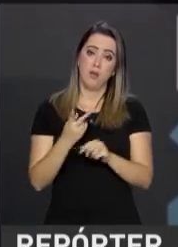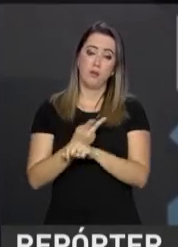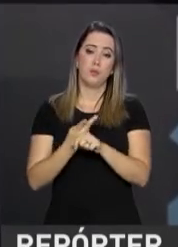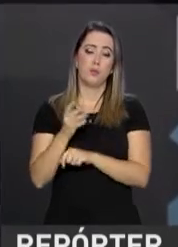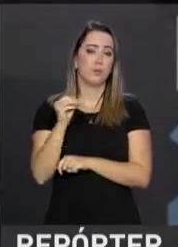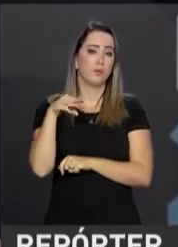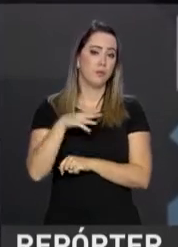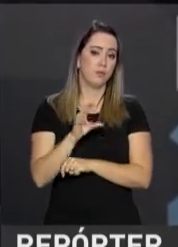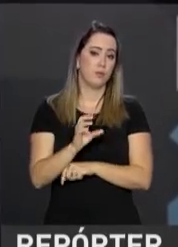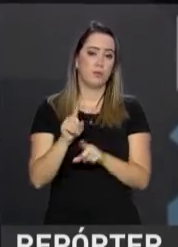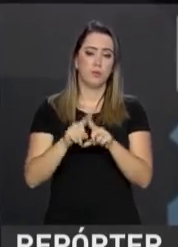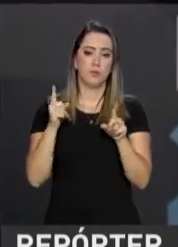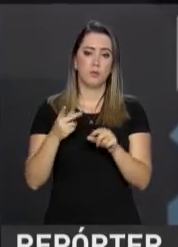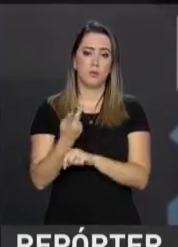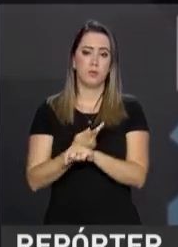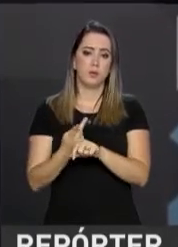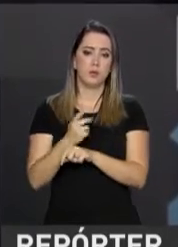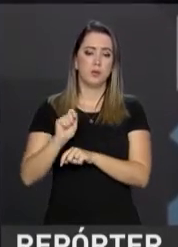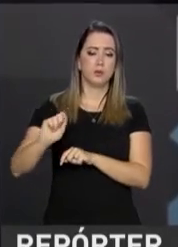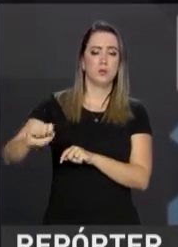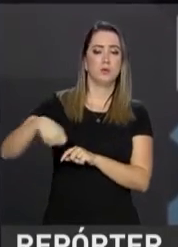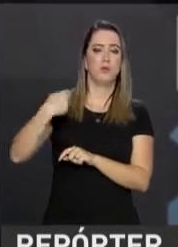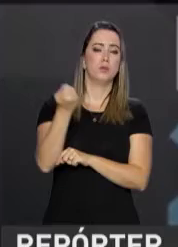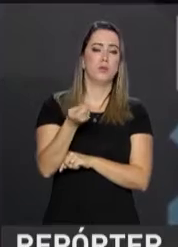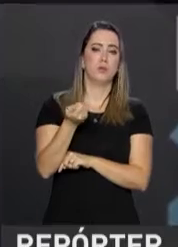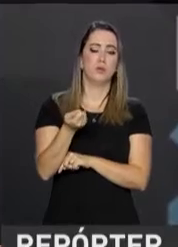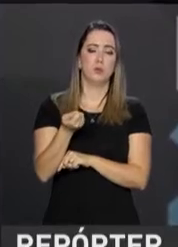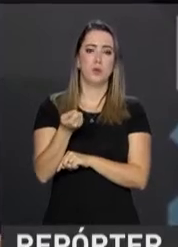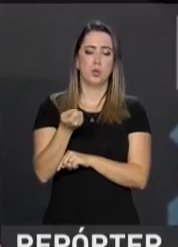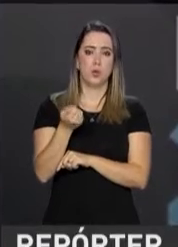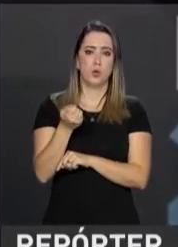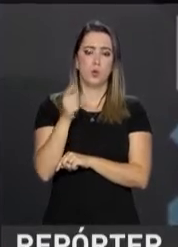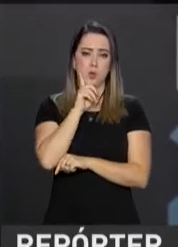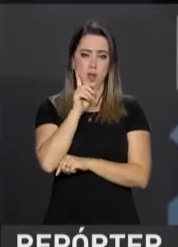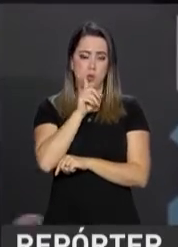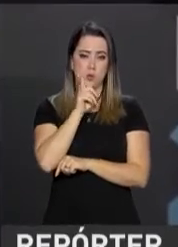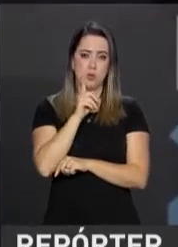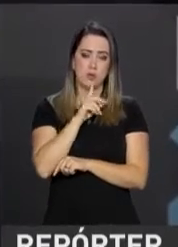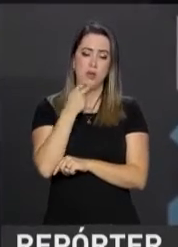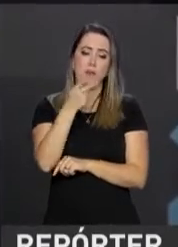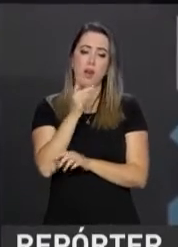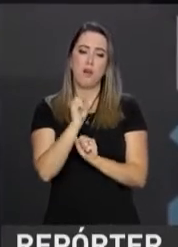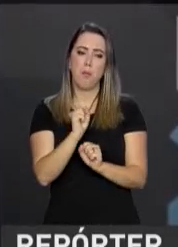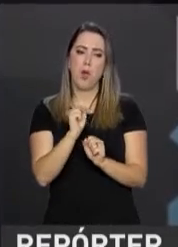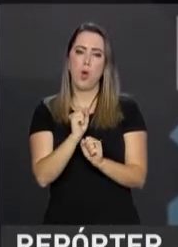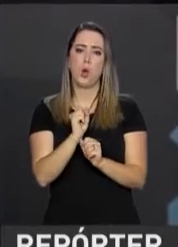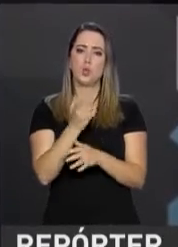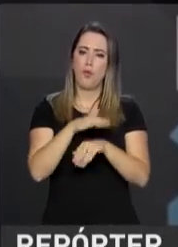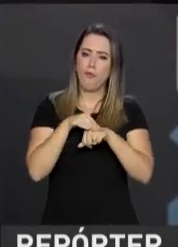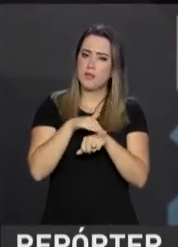unidos têm sinalizado uma disposição de negociar mas não deixaram claro